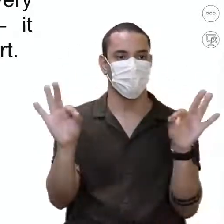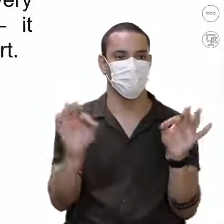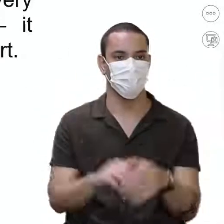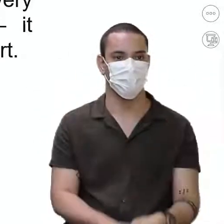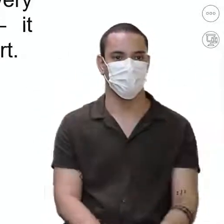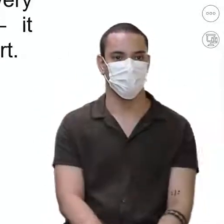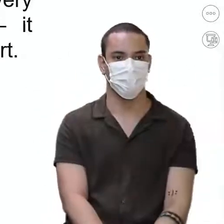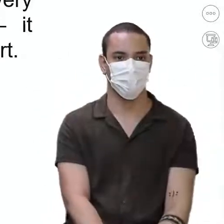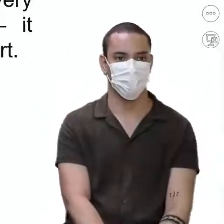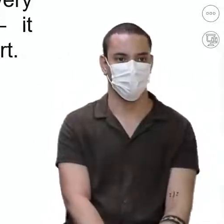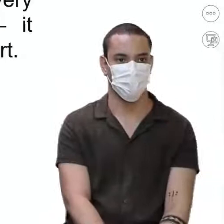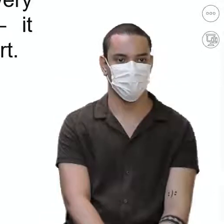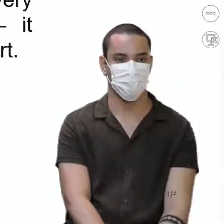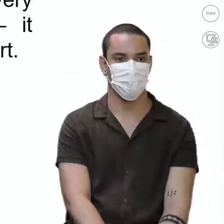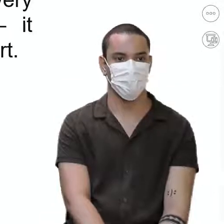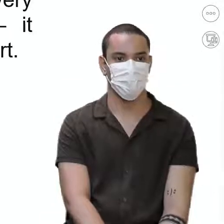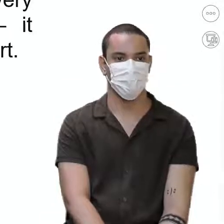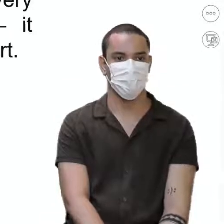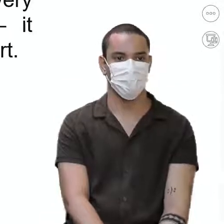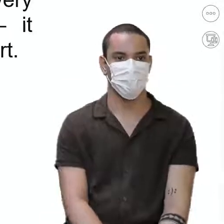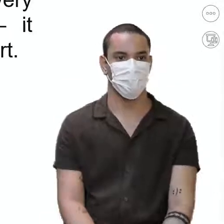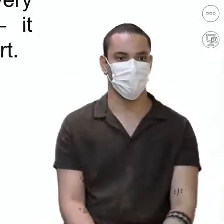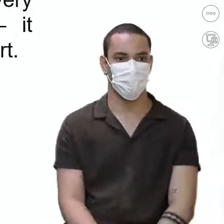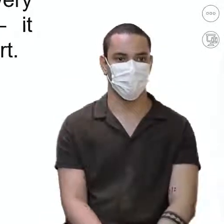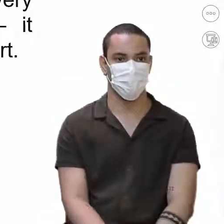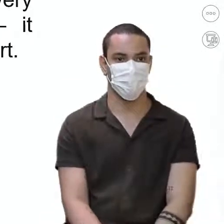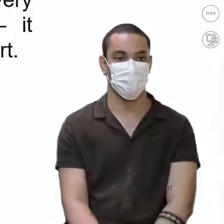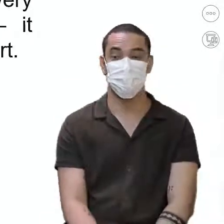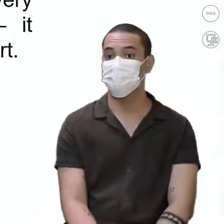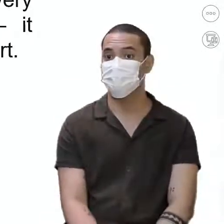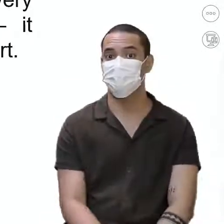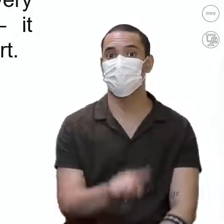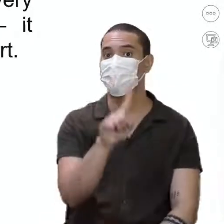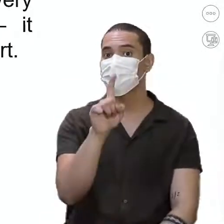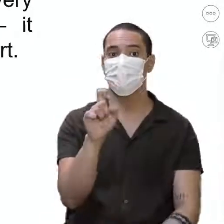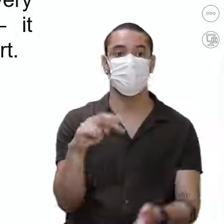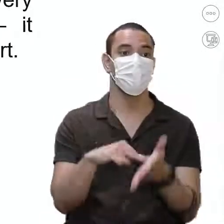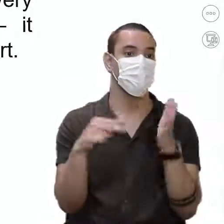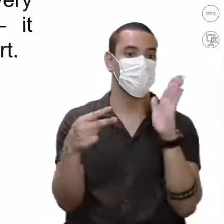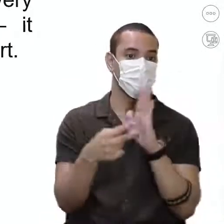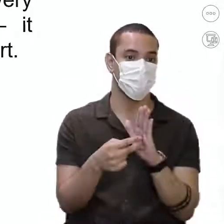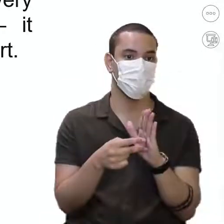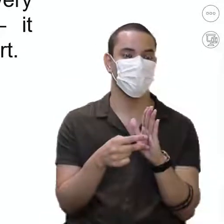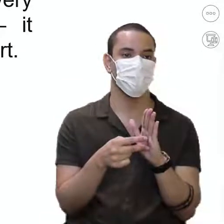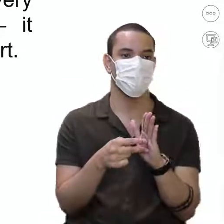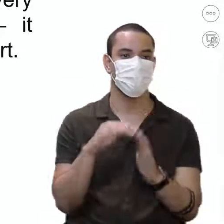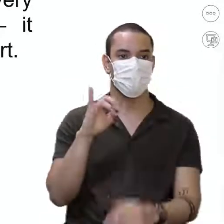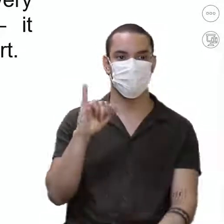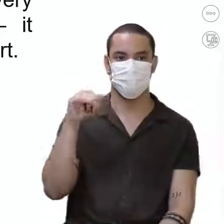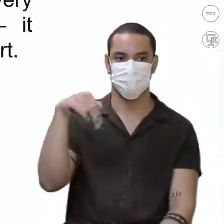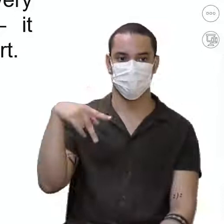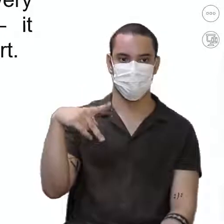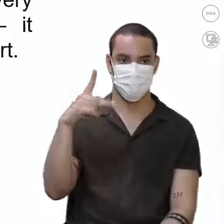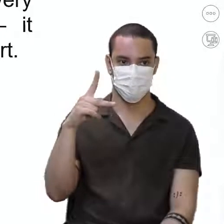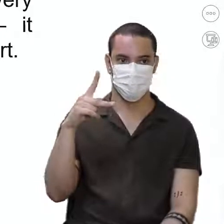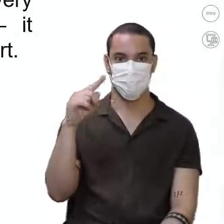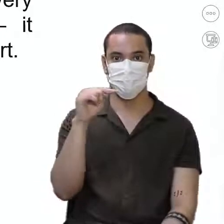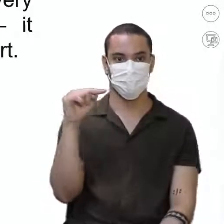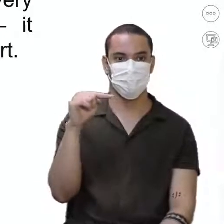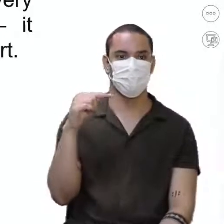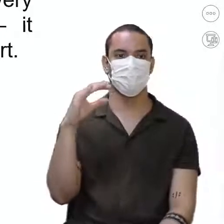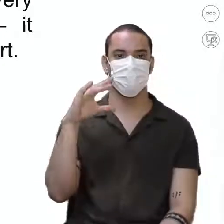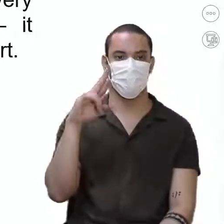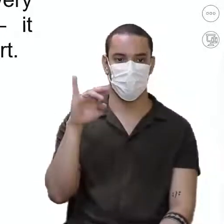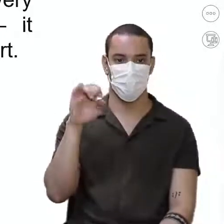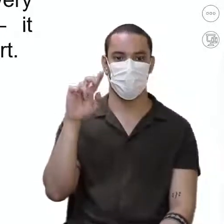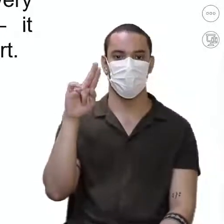ink. Ink. E logo em seguida um tracinho credible. É uma brincadeira para a palavra incredible. Na